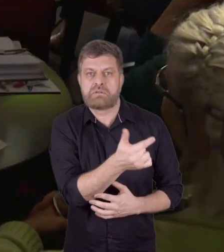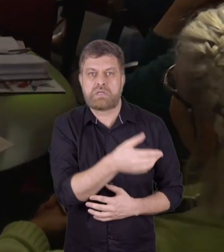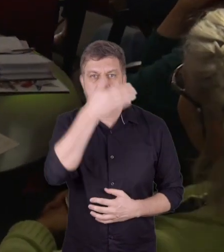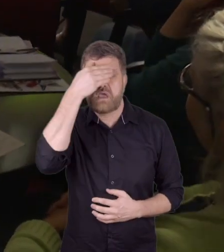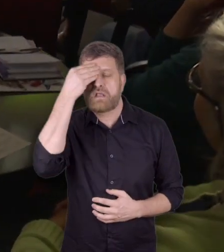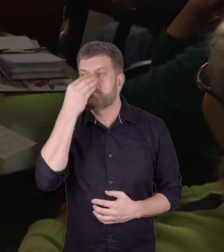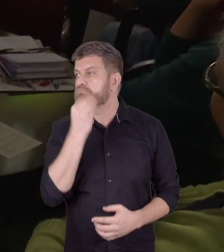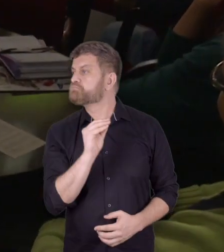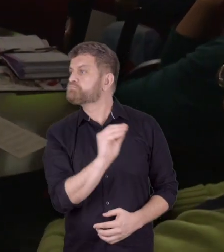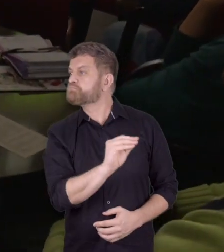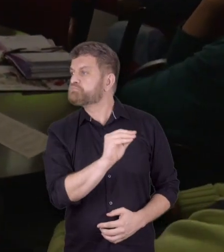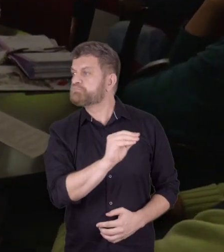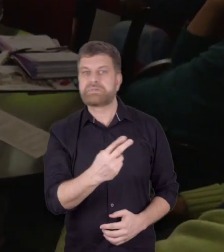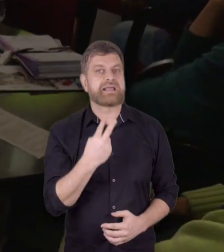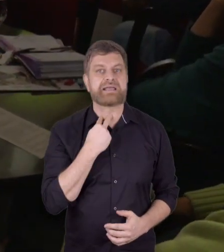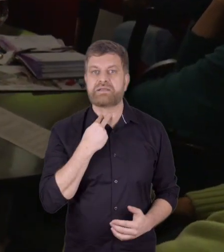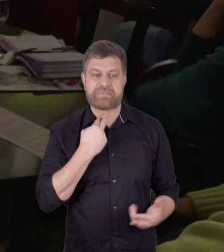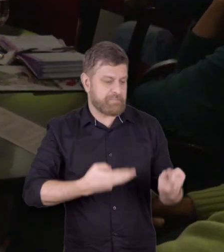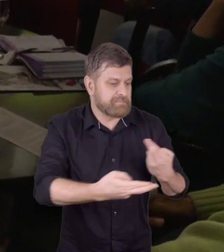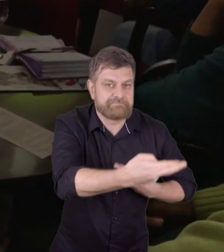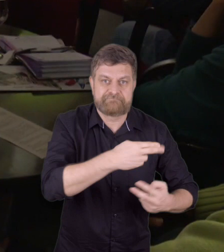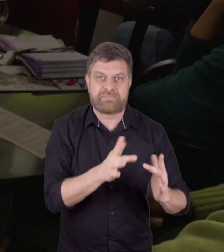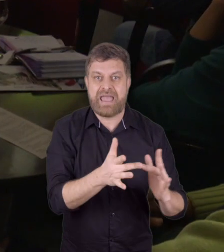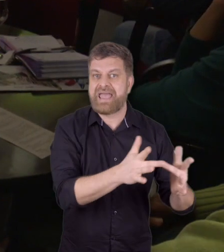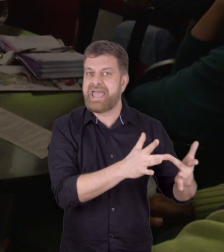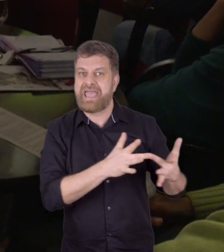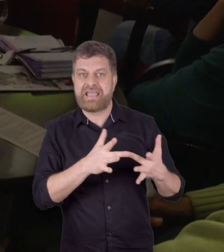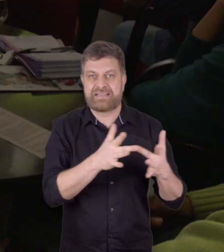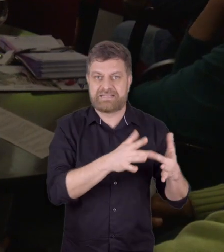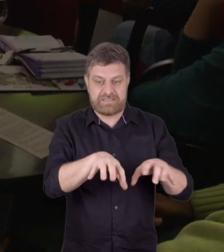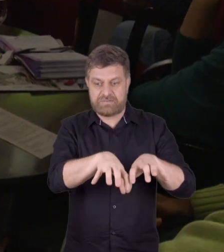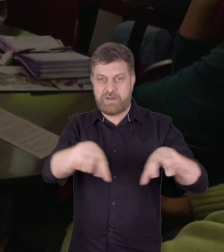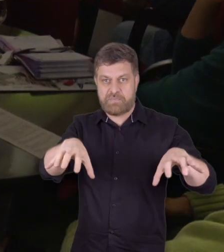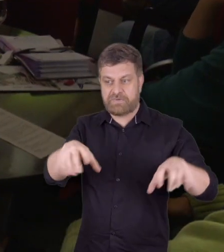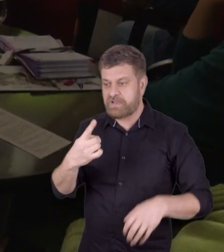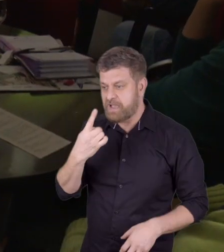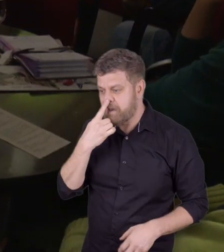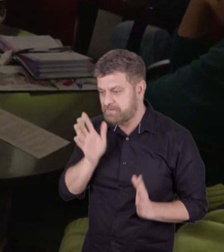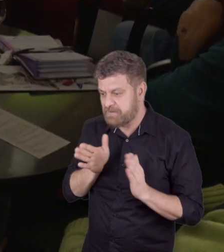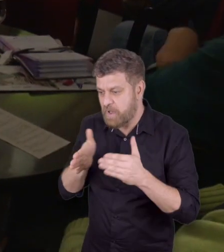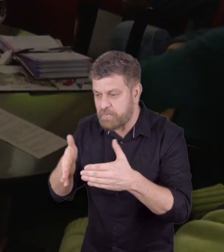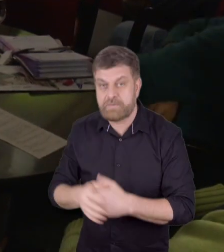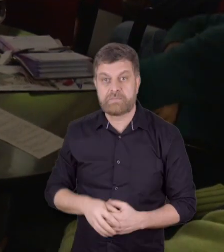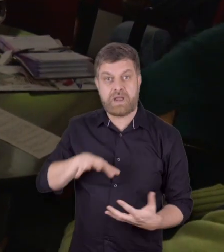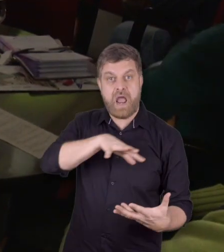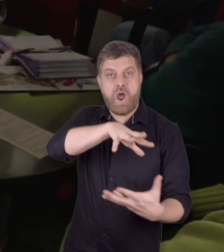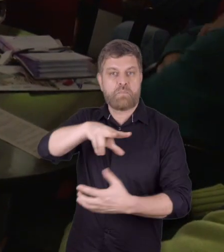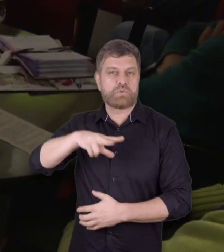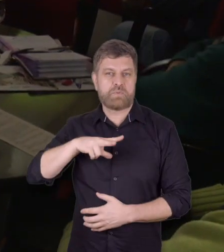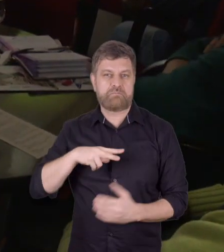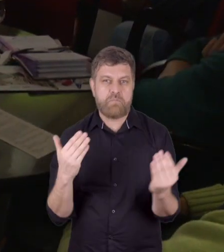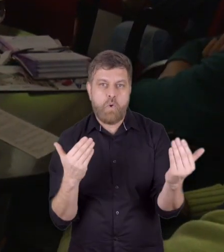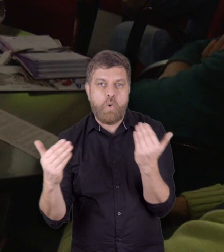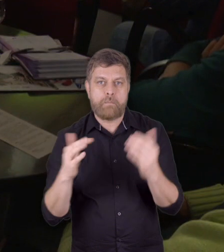simplesmente ignora. Ele não tem a menor possibilidade de reconhecer aquilo como sendo parte do mundo. Então, o mundo próprio, num jardim,